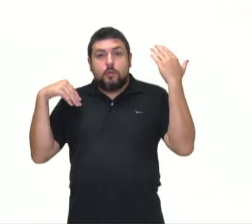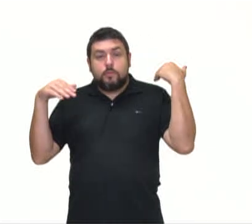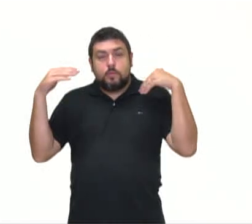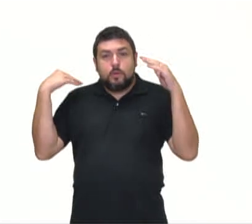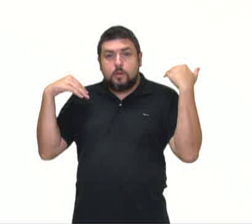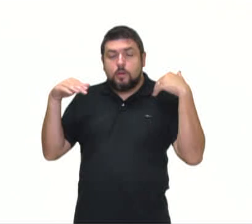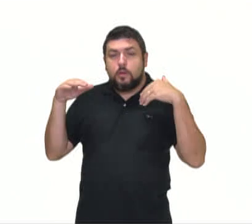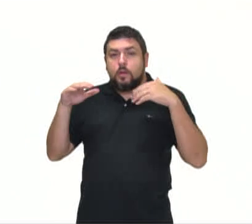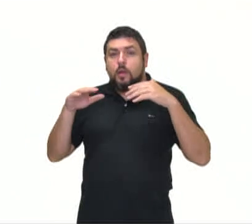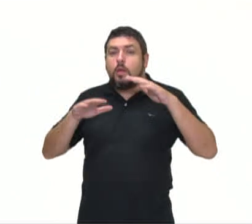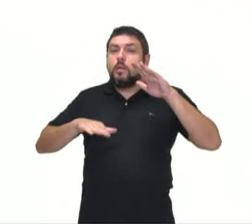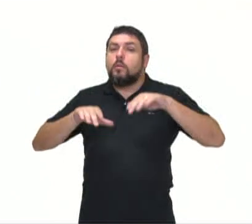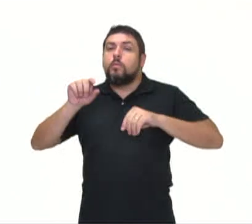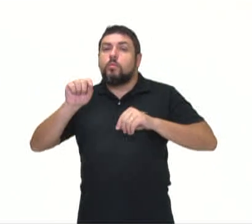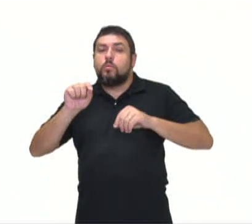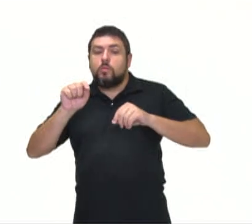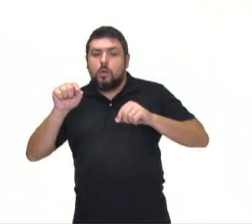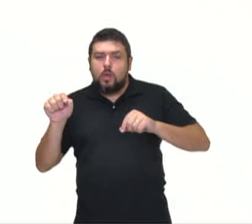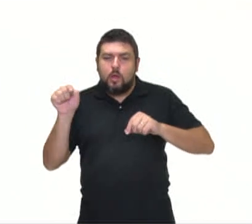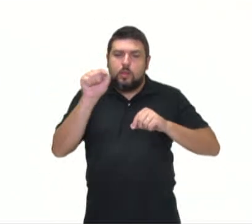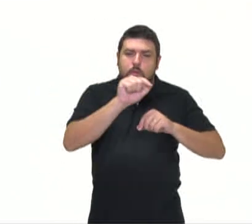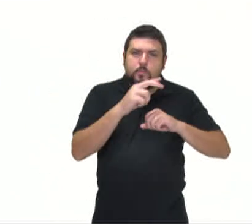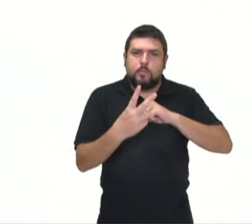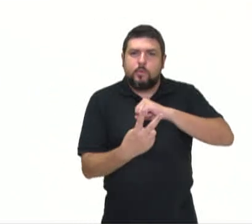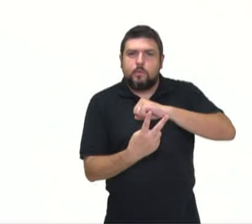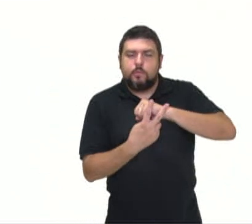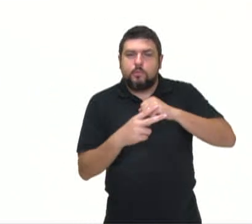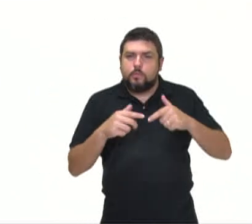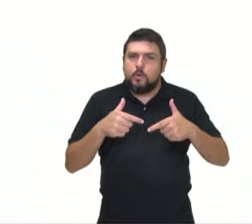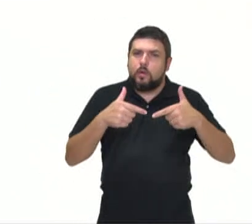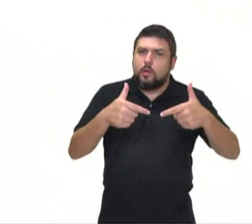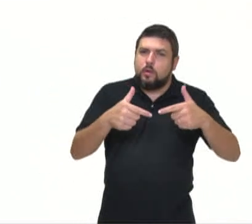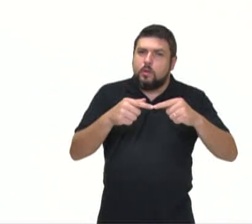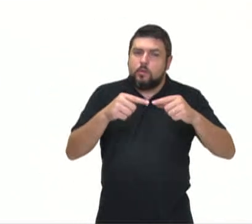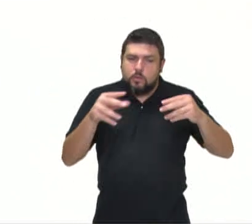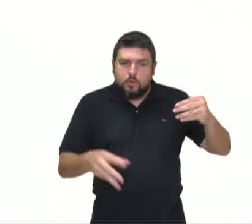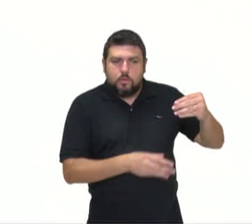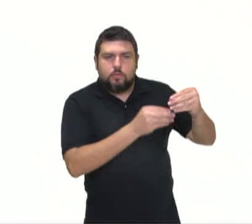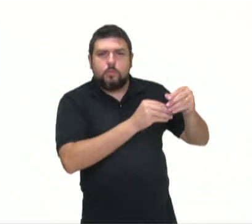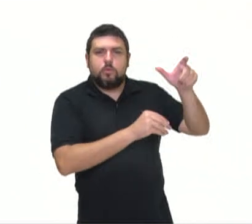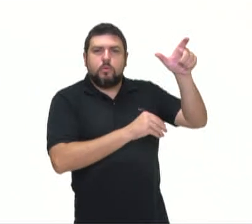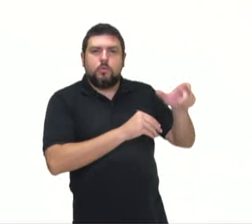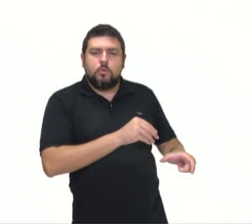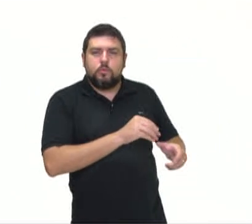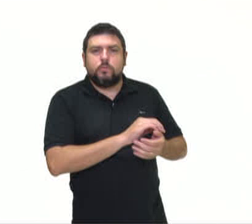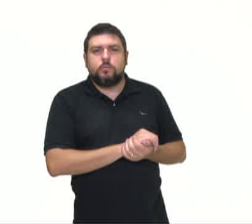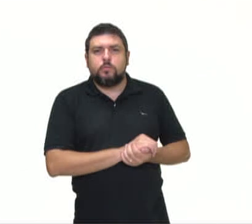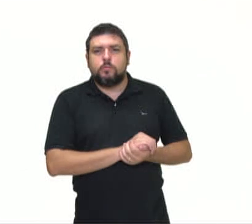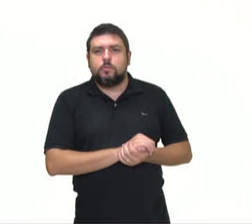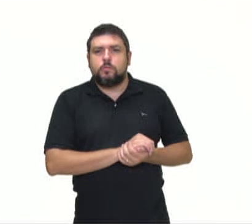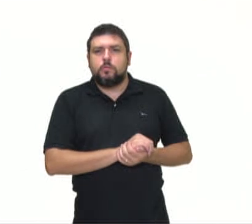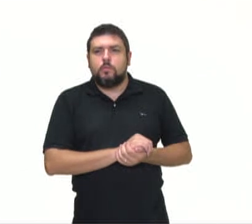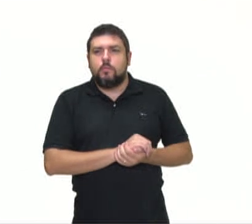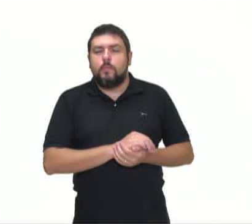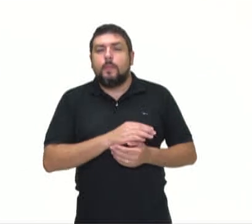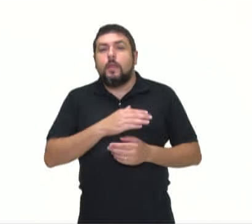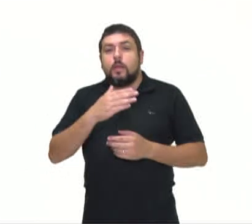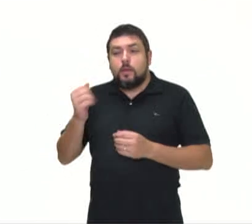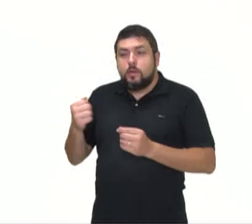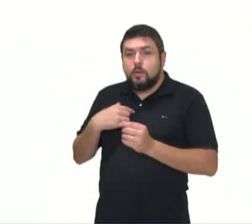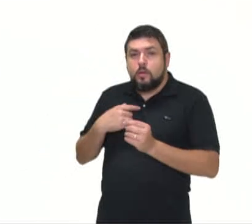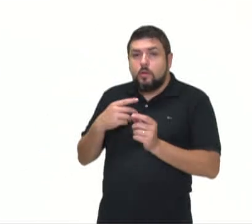do sujeito, é uma característica do objeto. O predicado, portanto, tem dois núcleos, verbo e